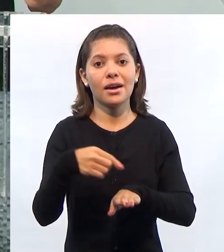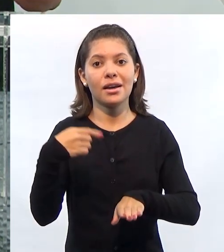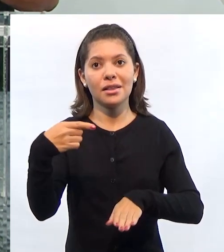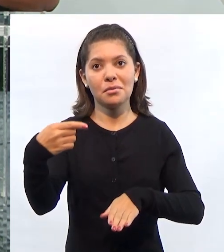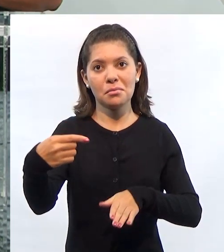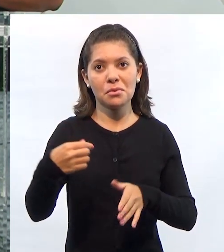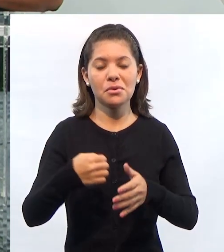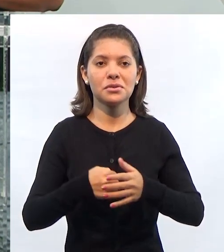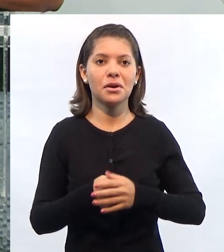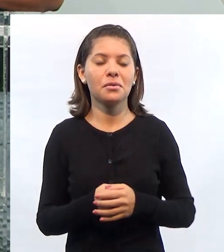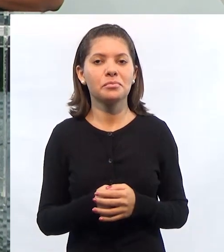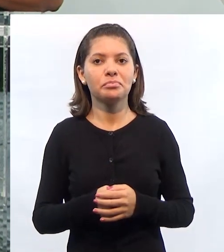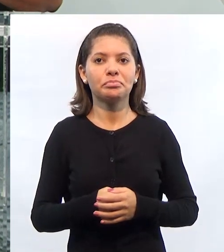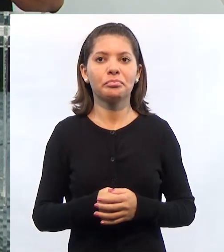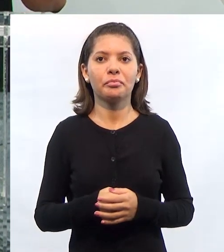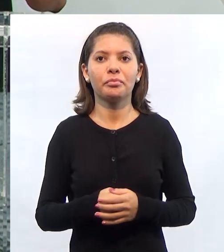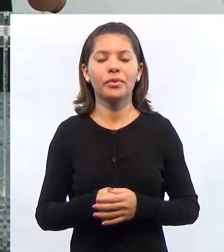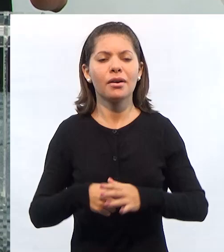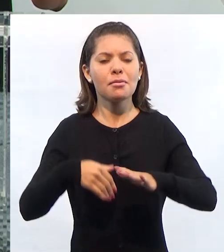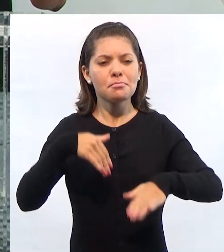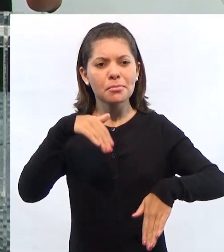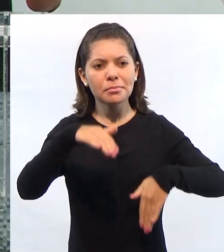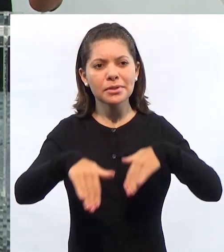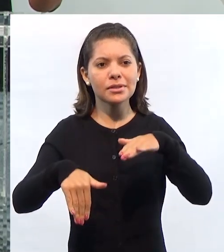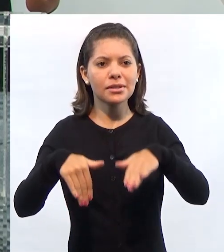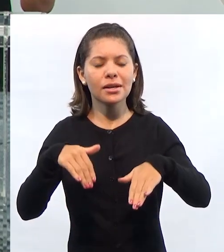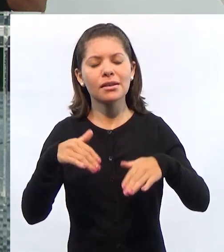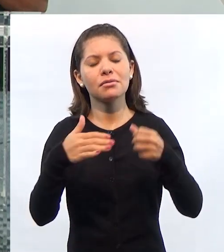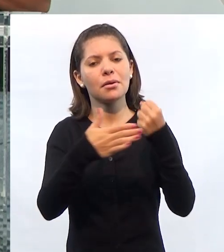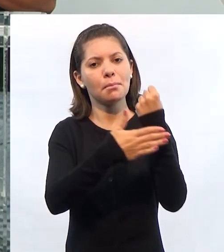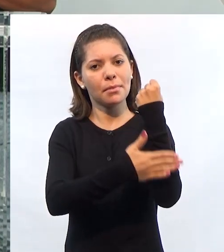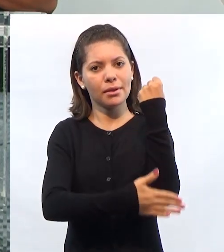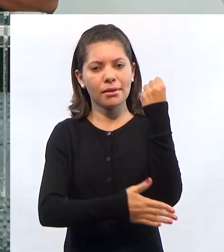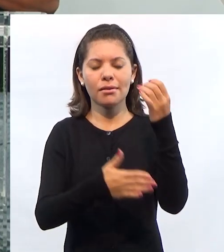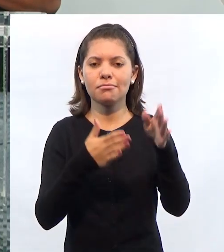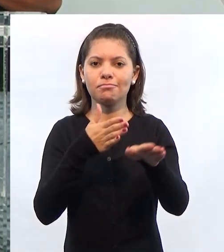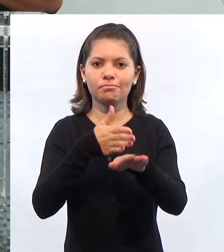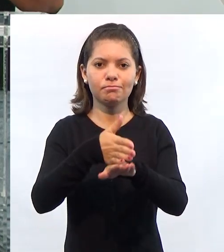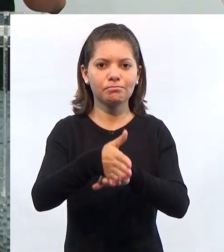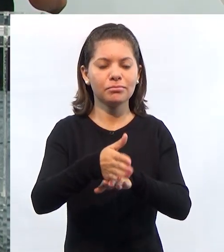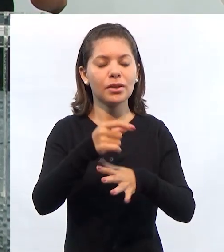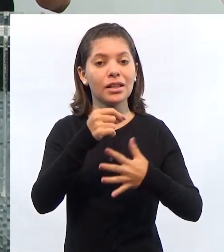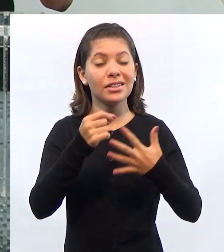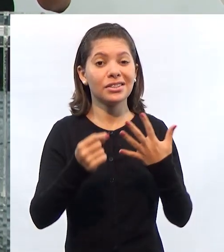decks para piscina. Então você tem lá a madeira serrada, lixada,